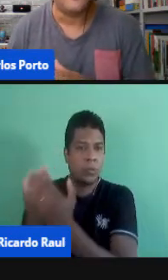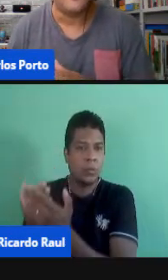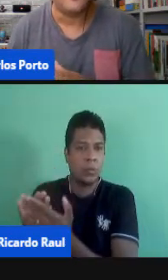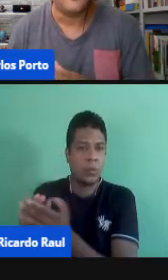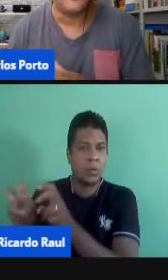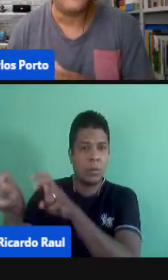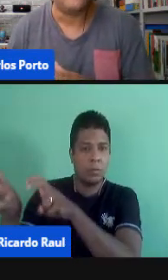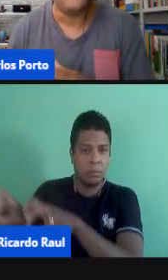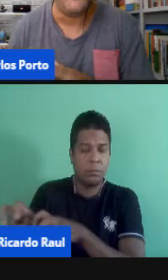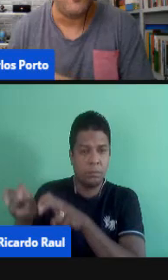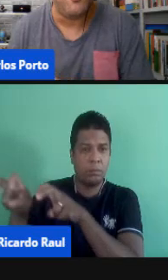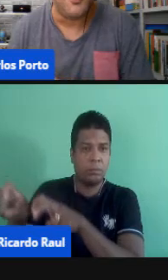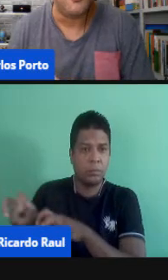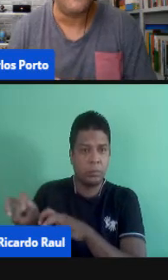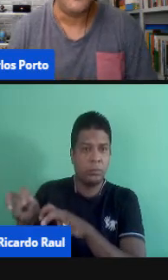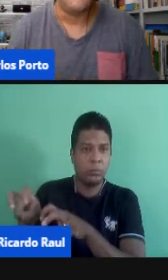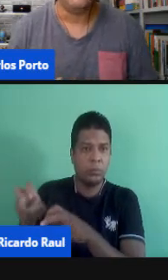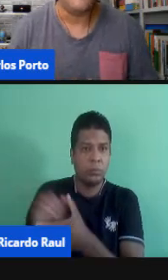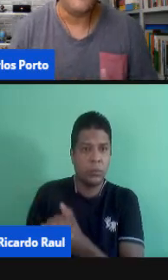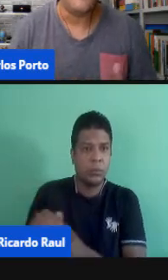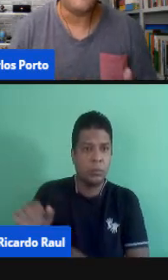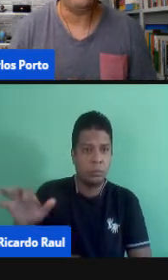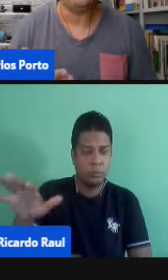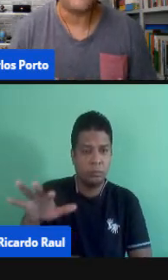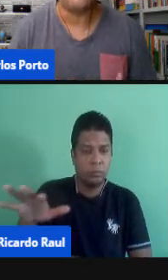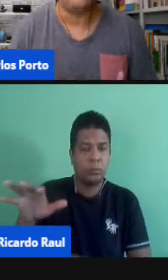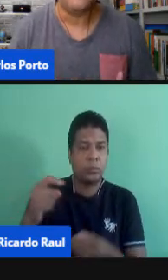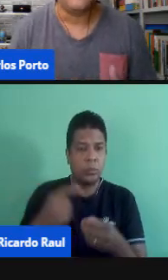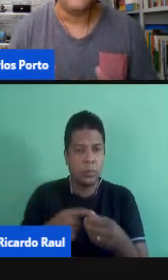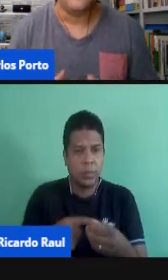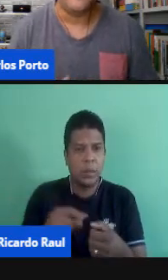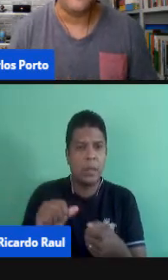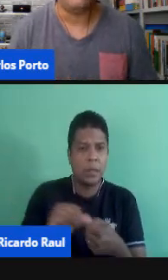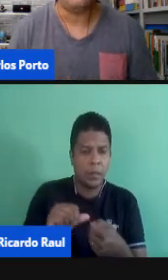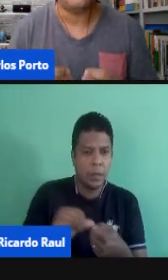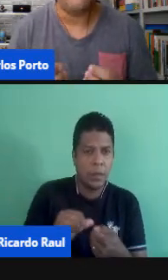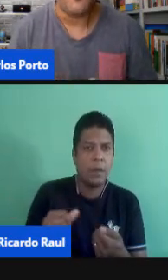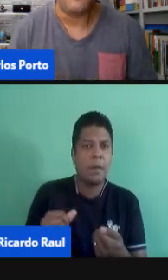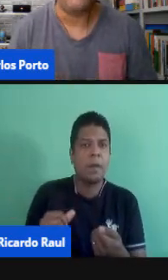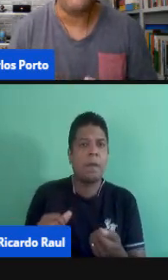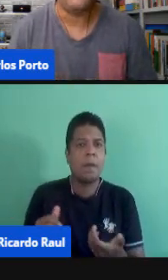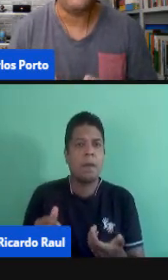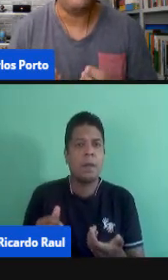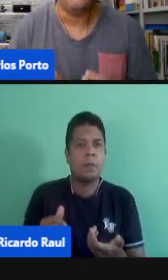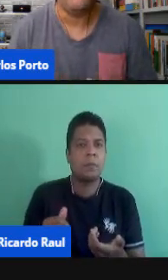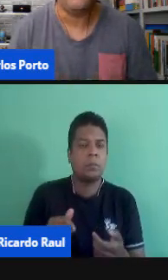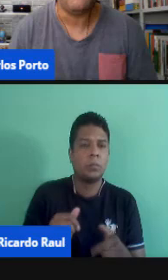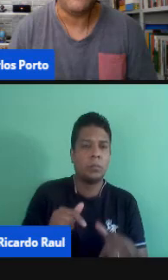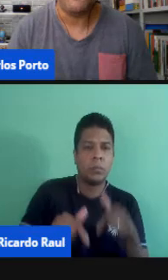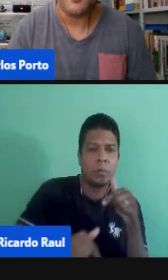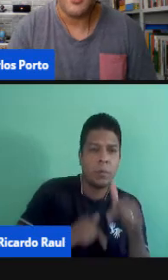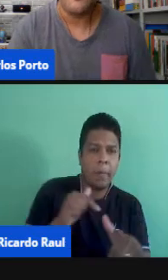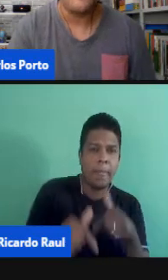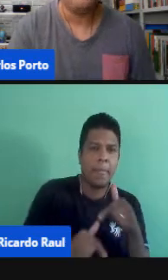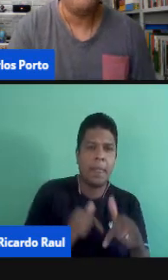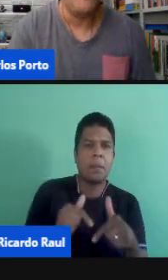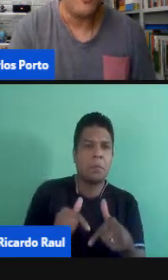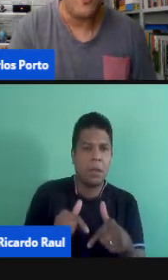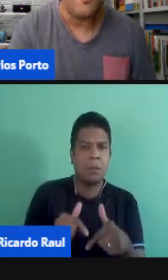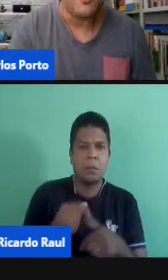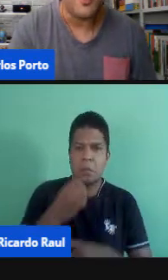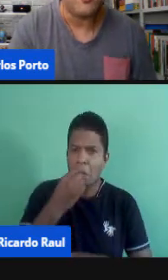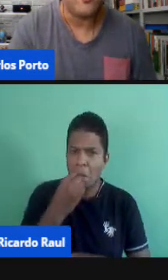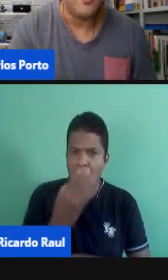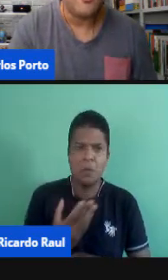escola do meio urbano, tem realizado esses trabalhos de maneira muito exemplar,